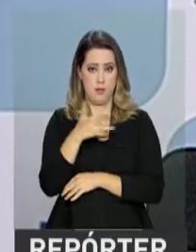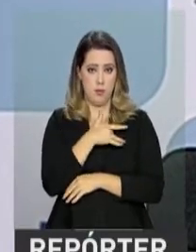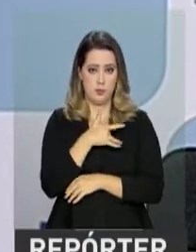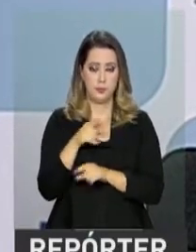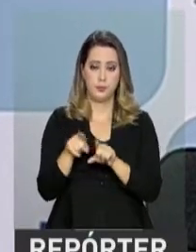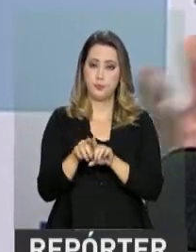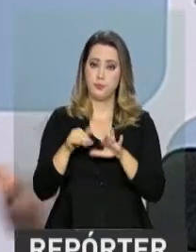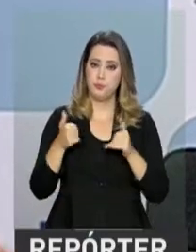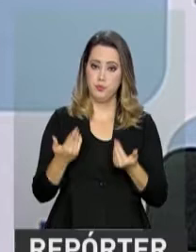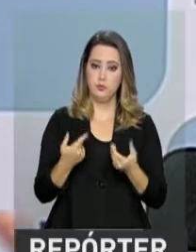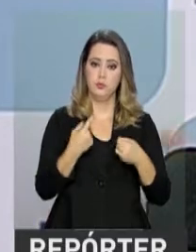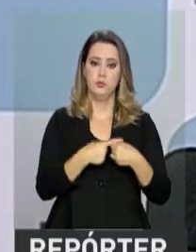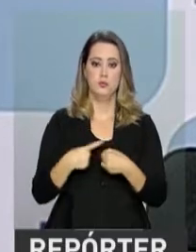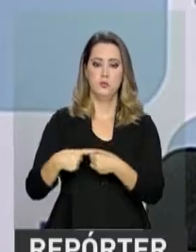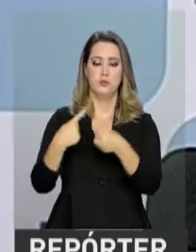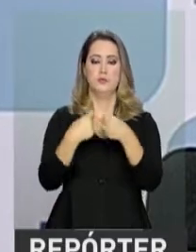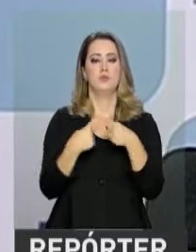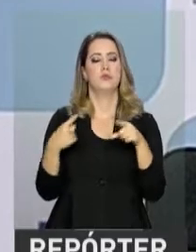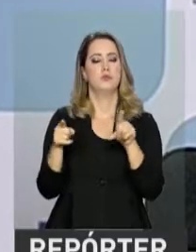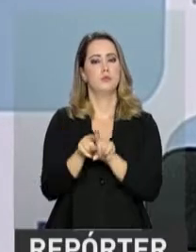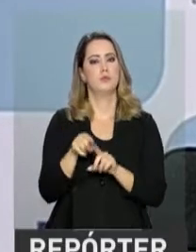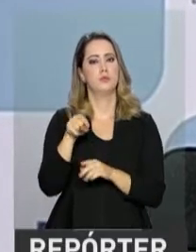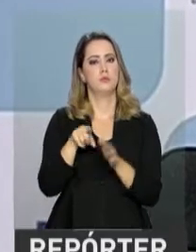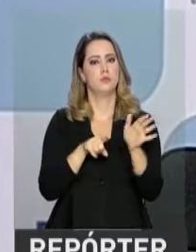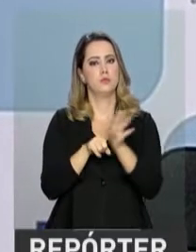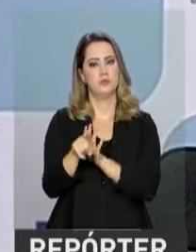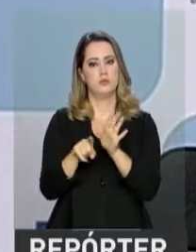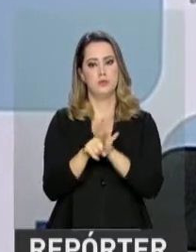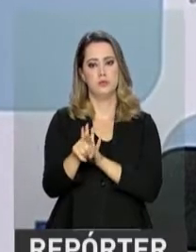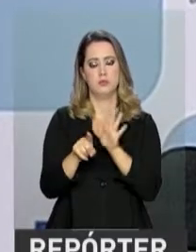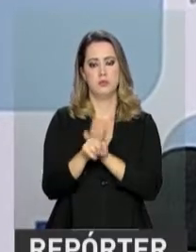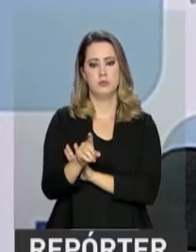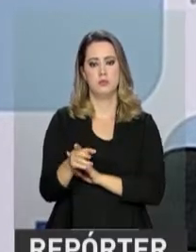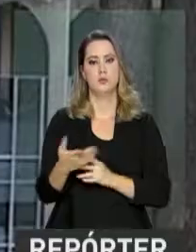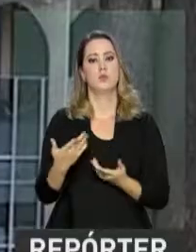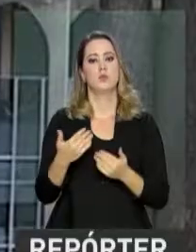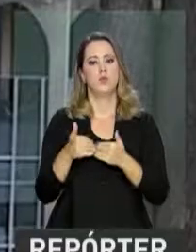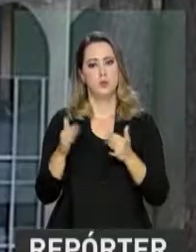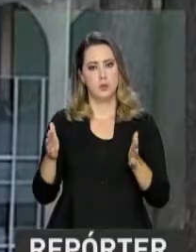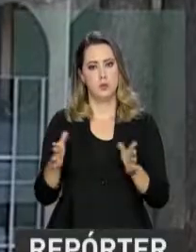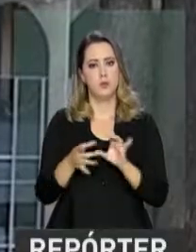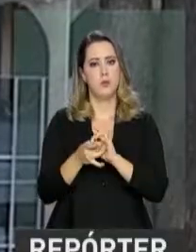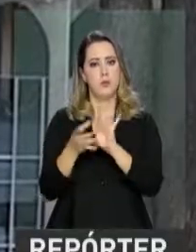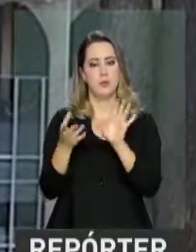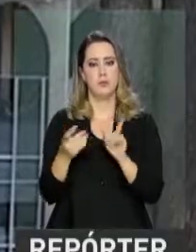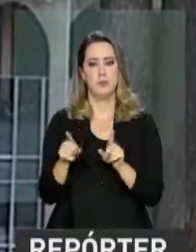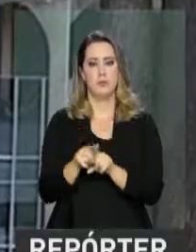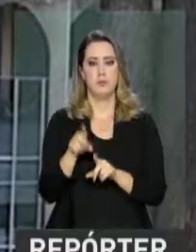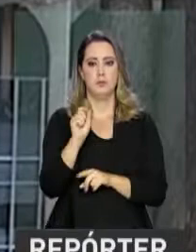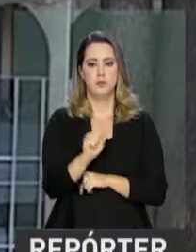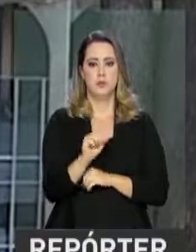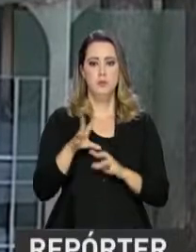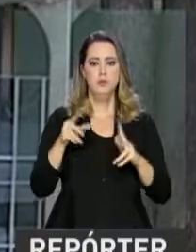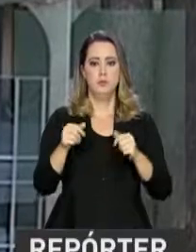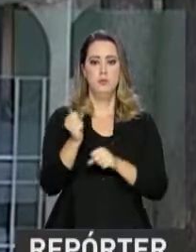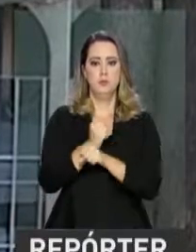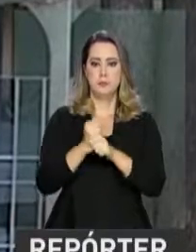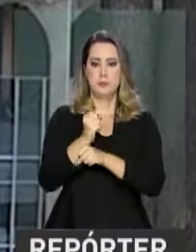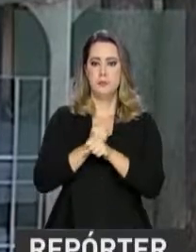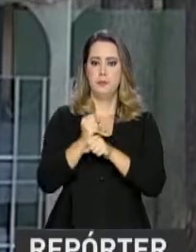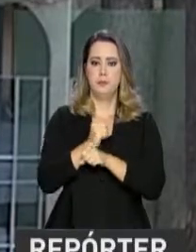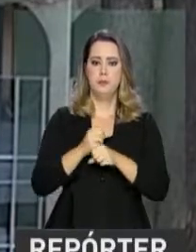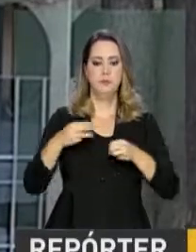municípios quando entregar o o seu levantamento terão os recursos bloqueados durante todo ano o ministério da saúde mantém